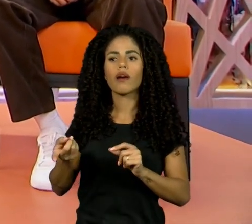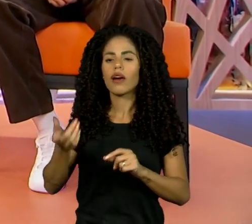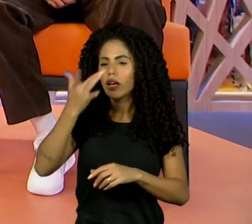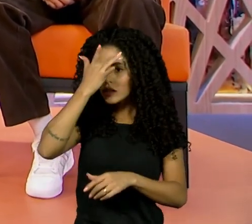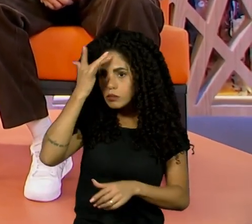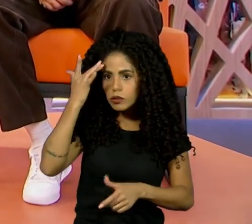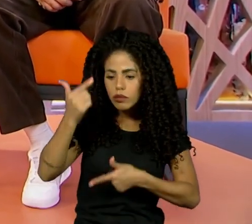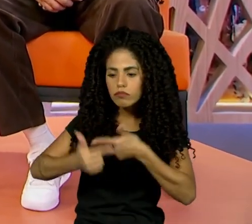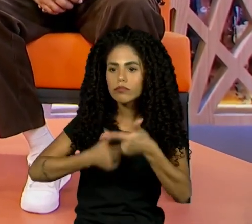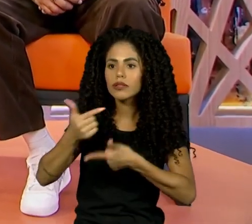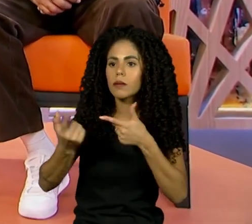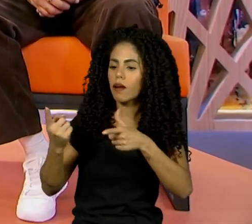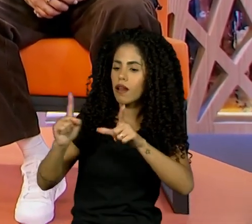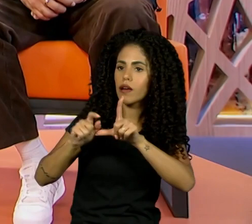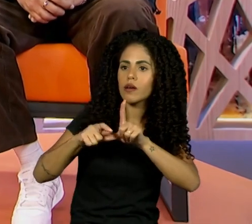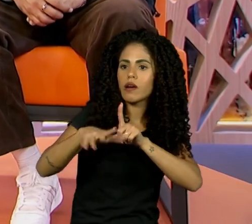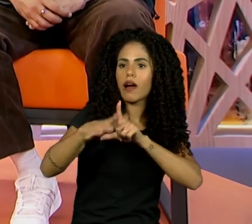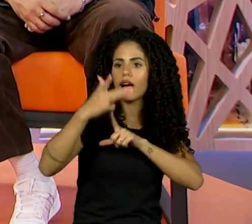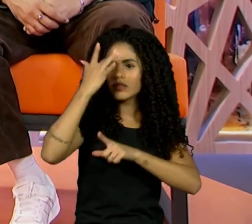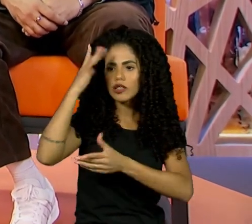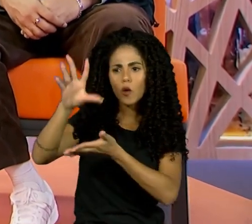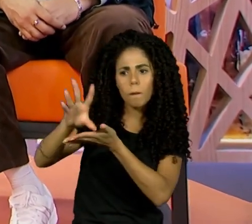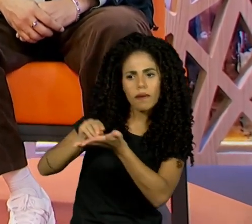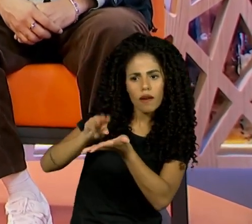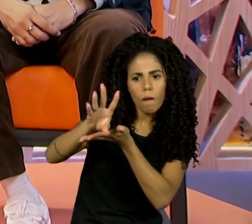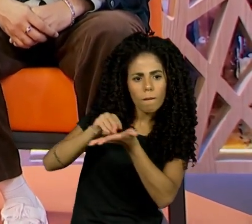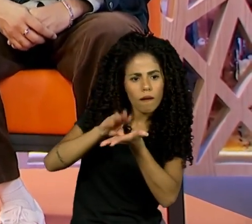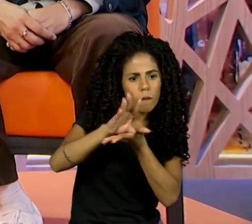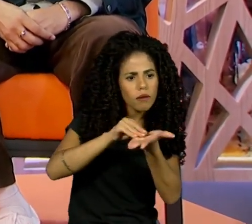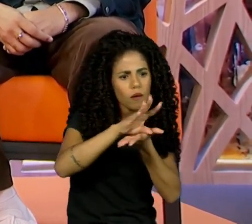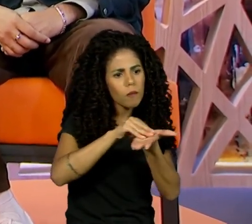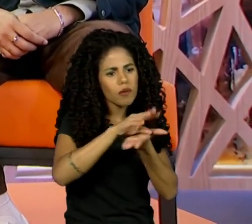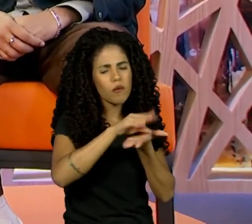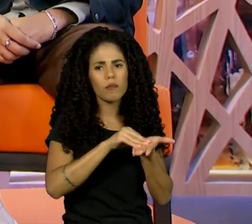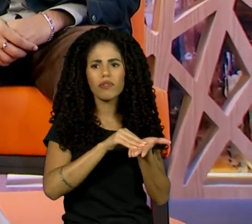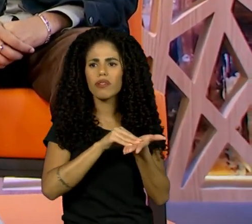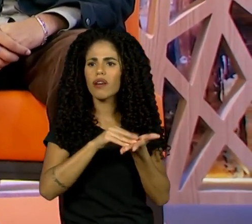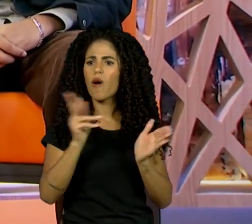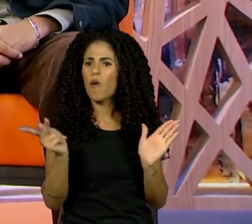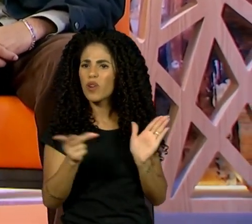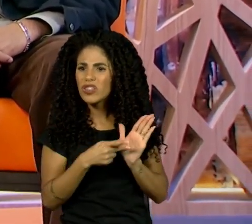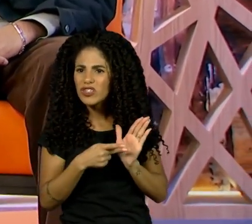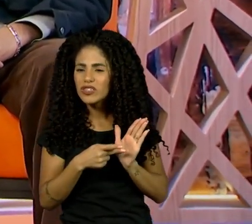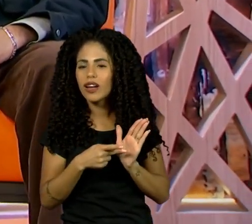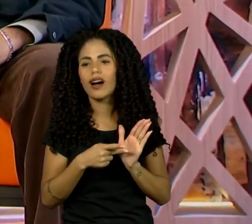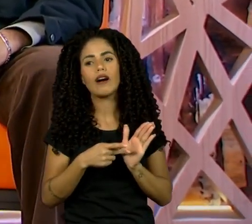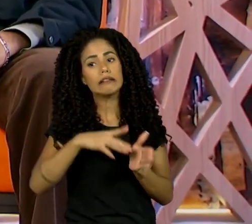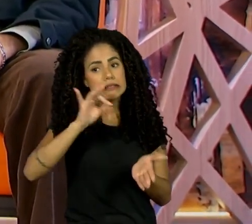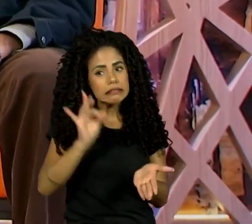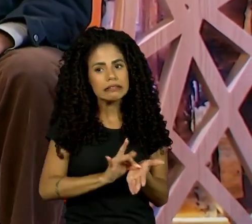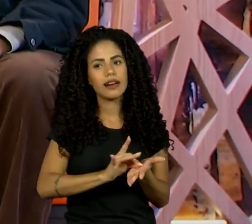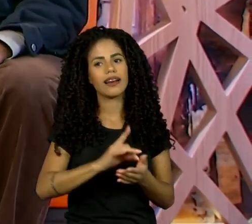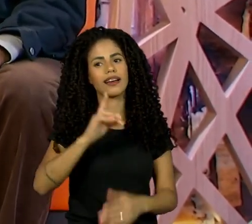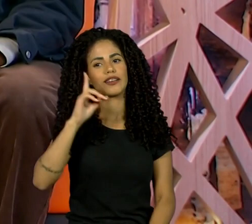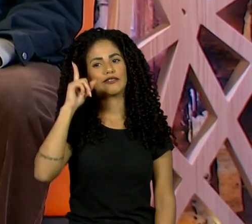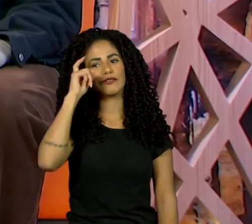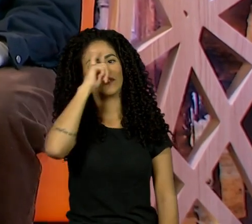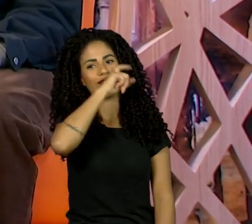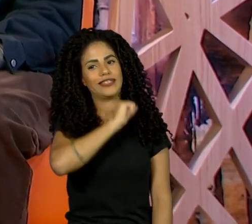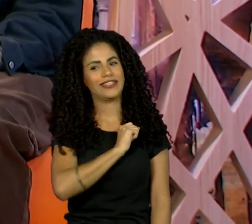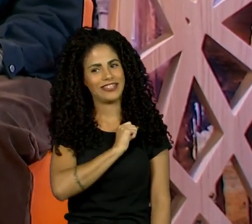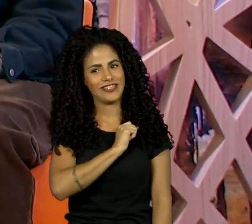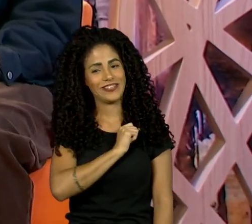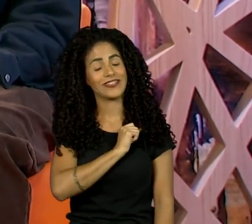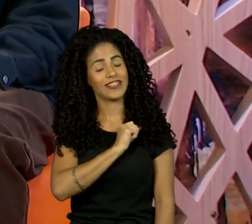influenciadores ultimamente é muita gente copiando o conteúdo da outra pessoa. Então, ser original é difícil. É bem difícil. Então, se o Ricardo vai lá,